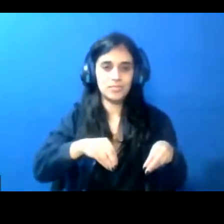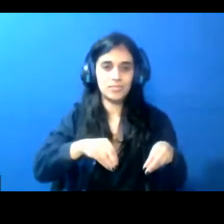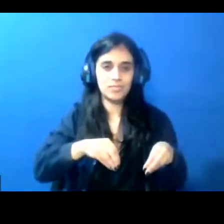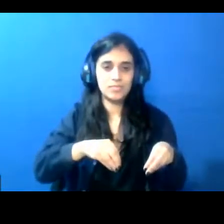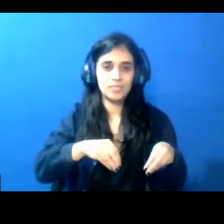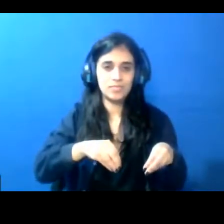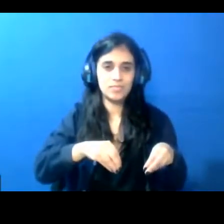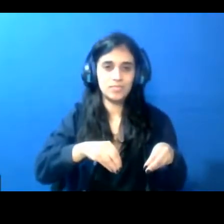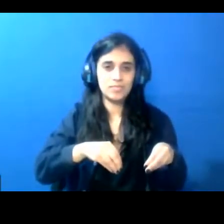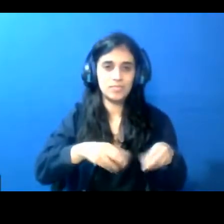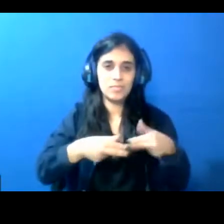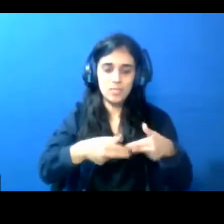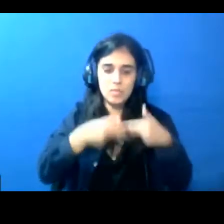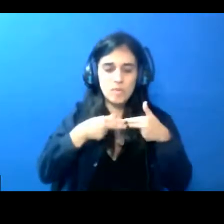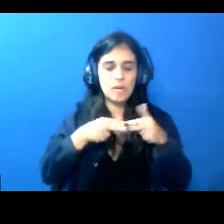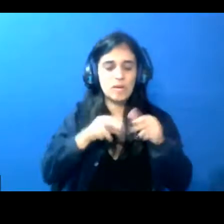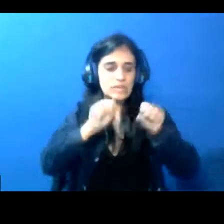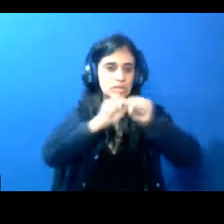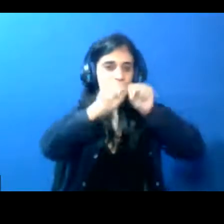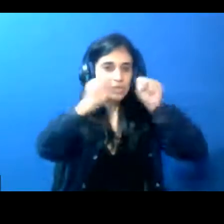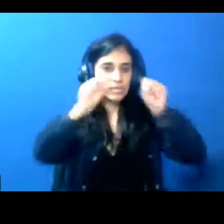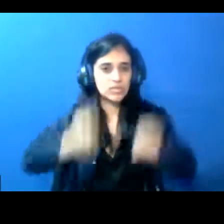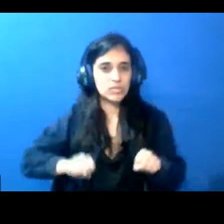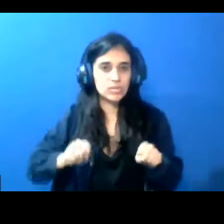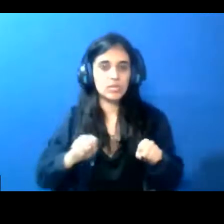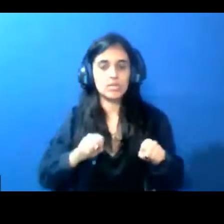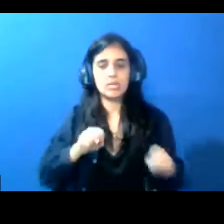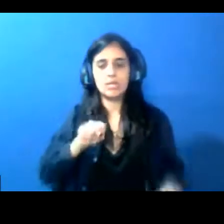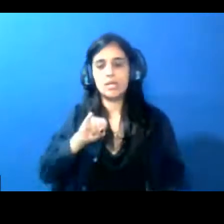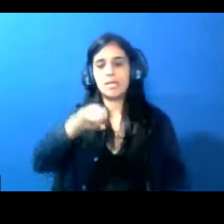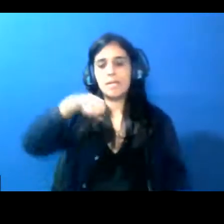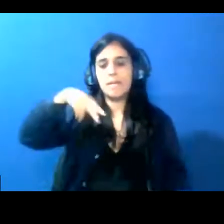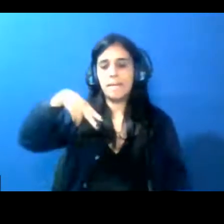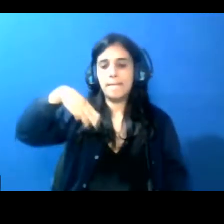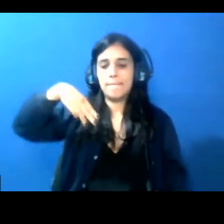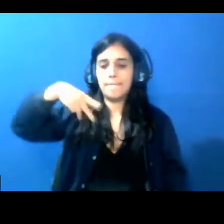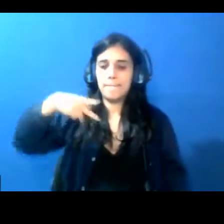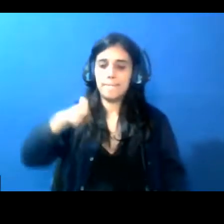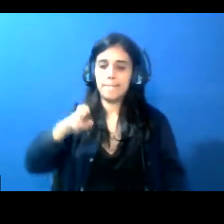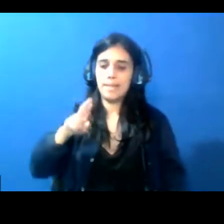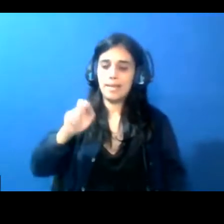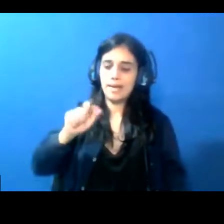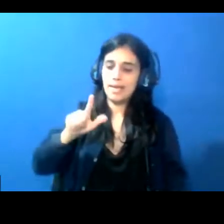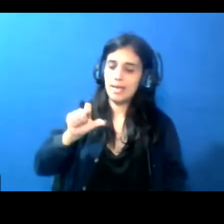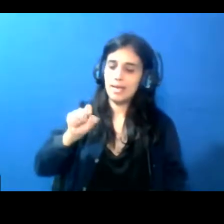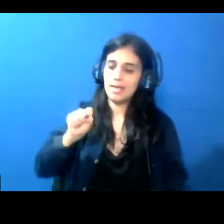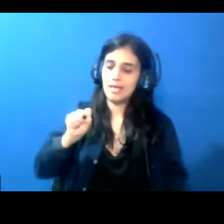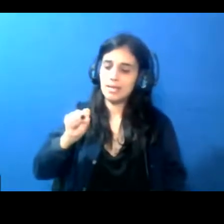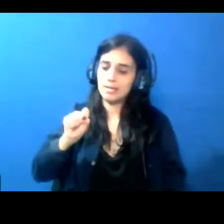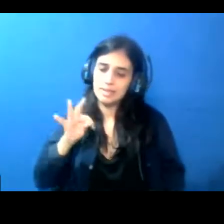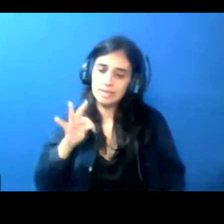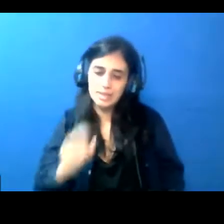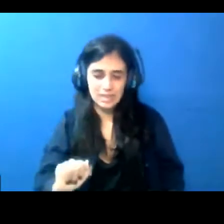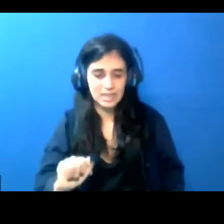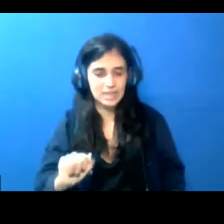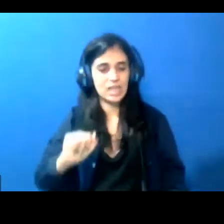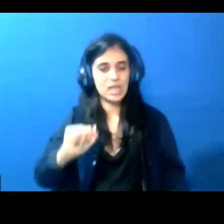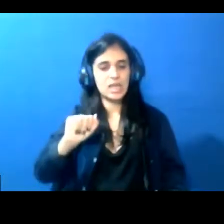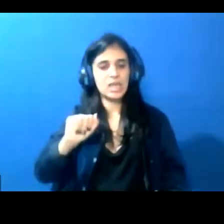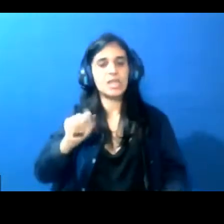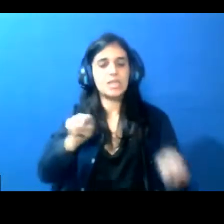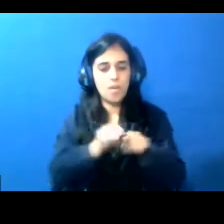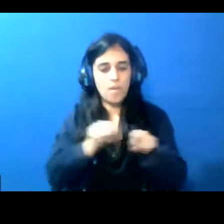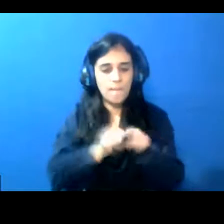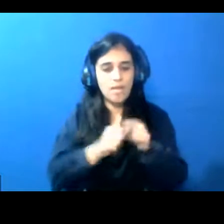esse sistema, né, imperialista, capitalista, na agricultura, que é,